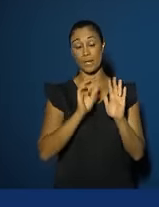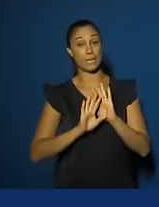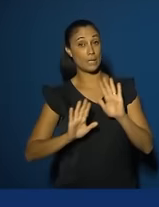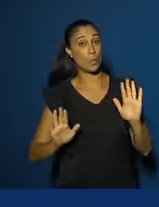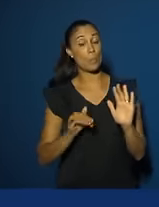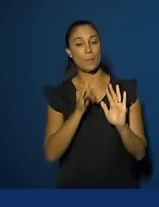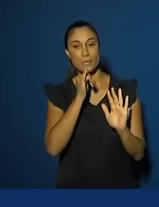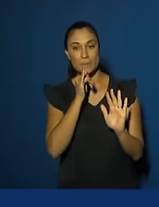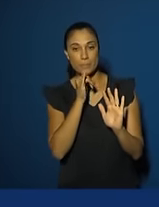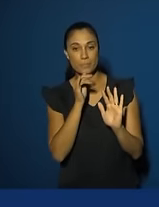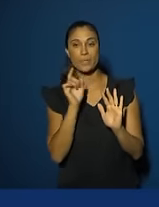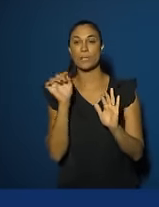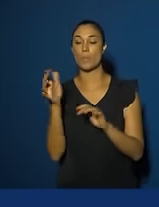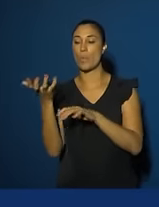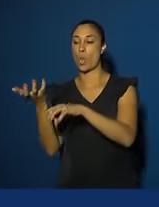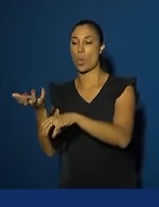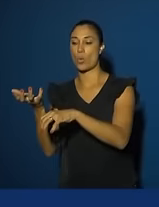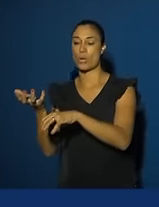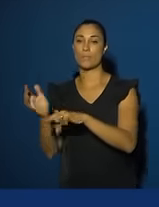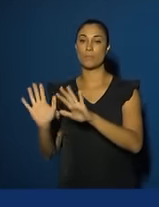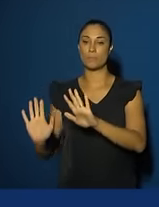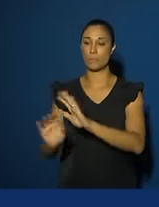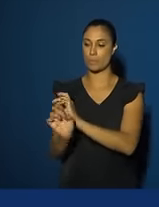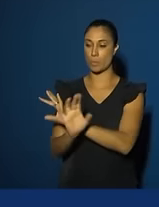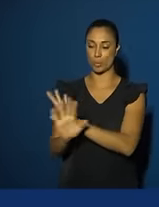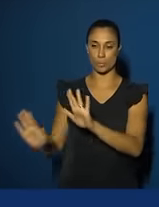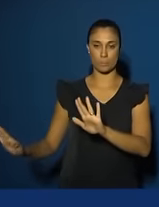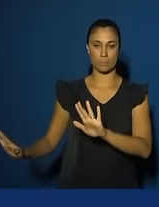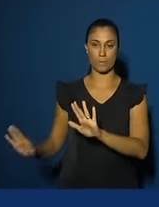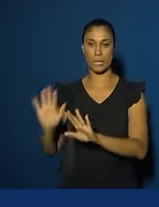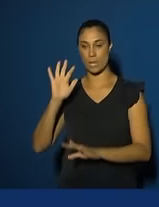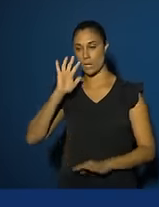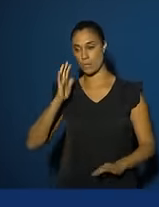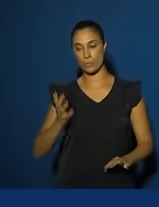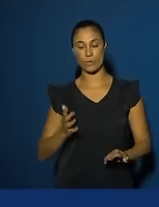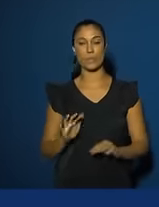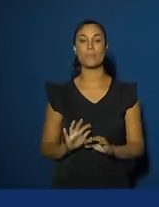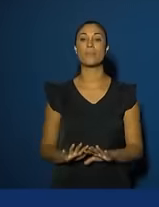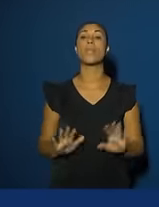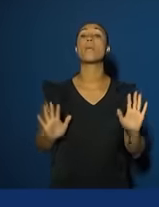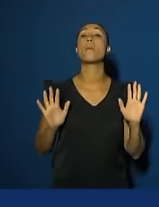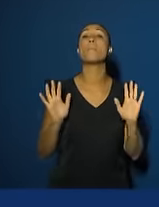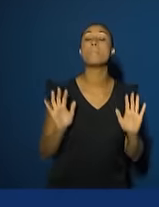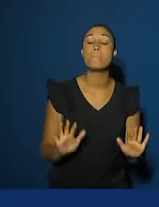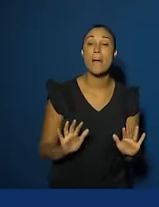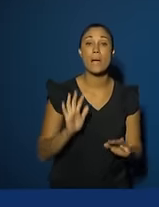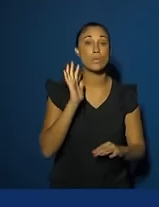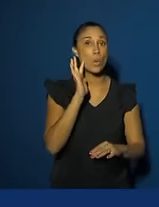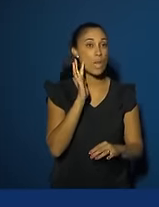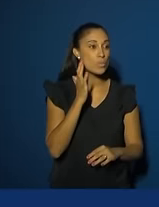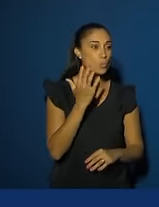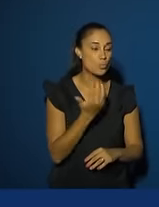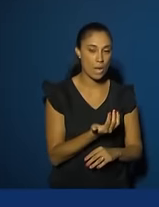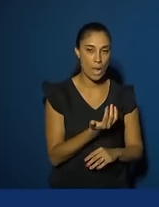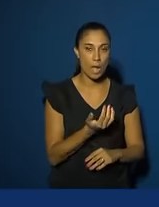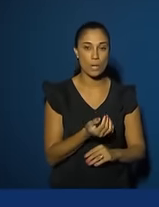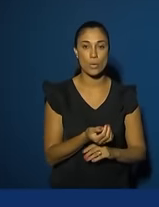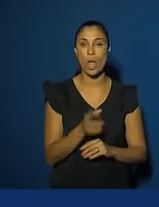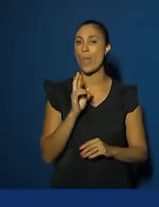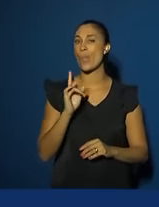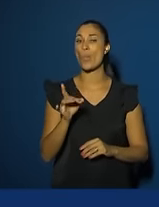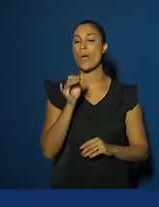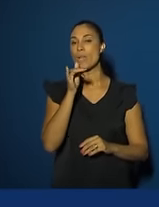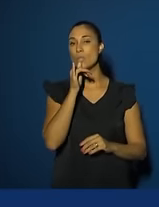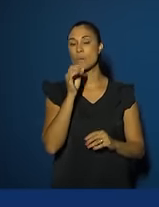chancelada pelo congresso nacional pronto tá resolvido agora o resultado o resultado não